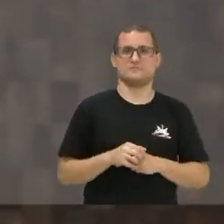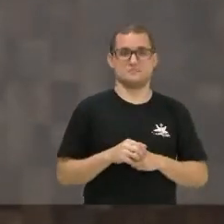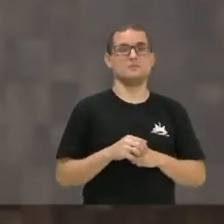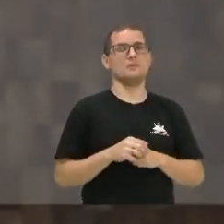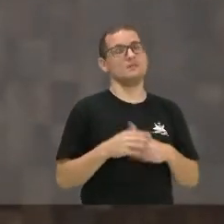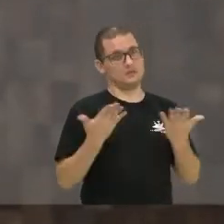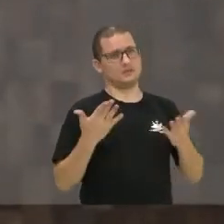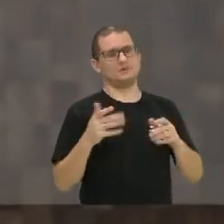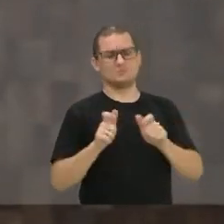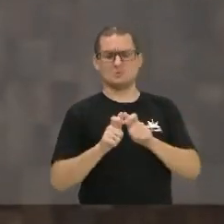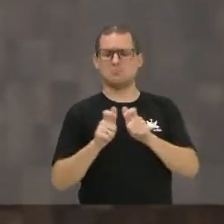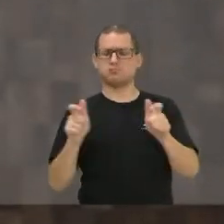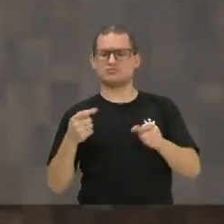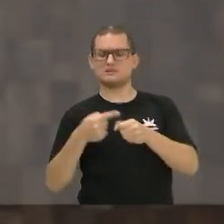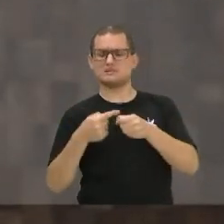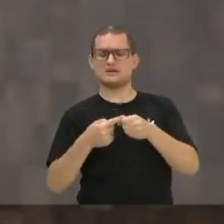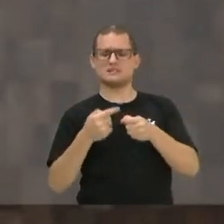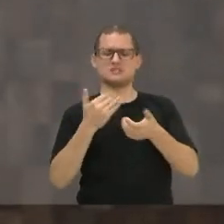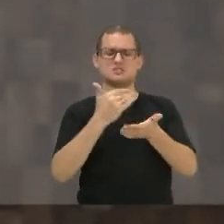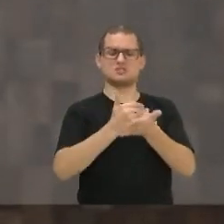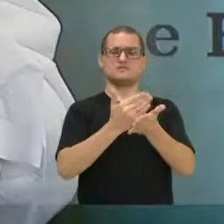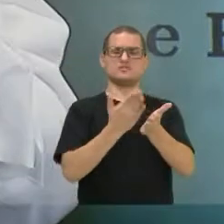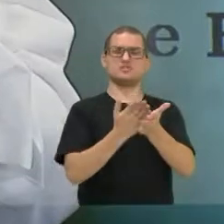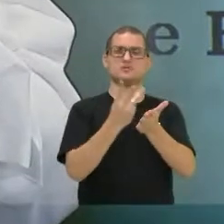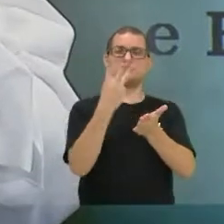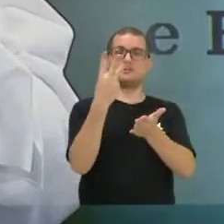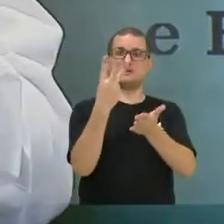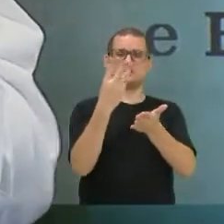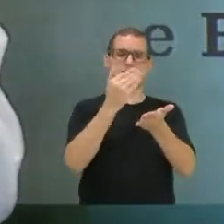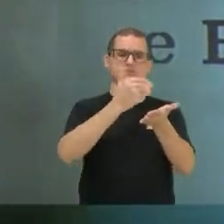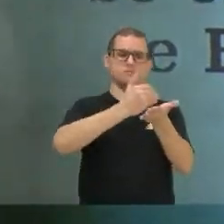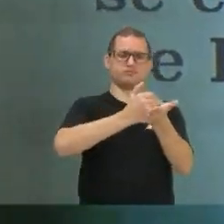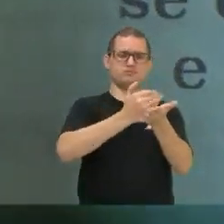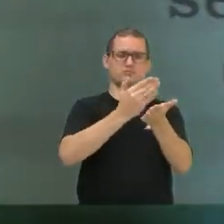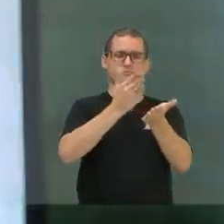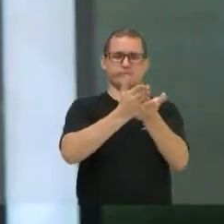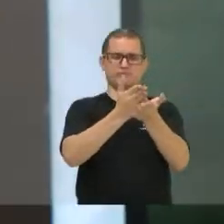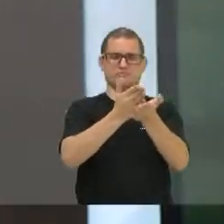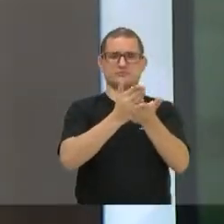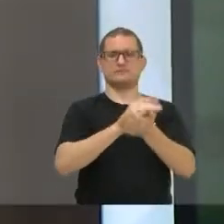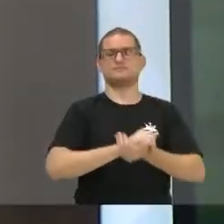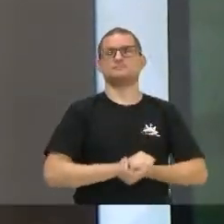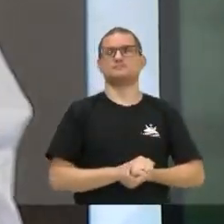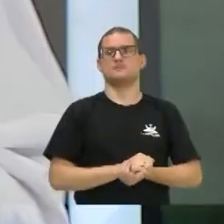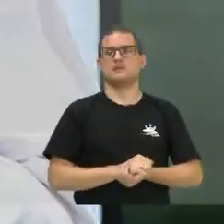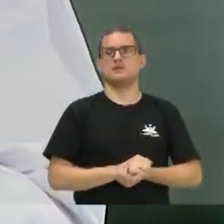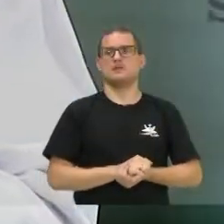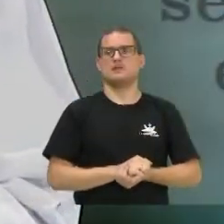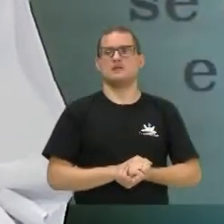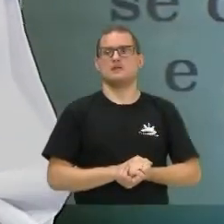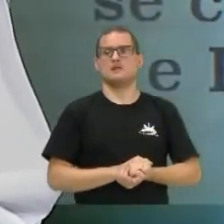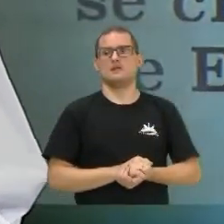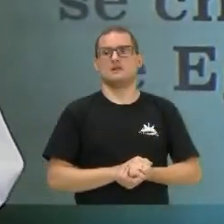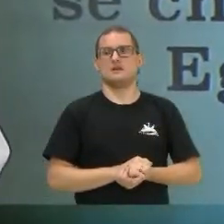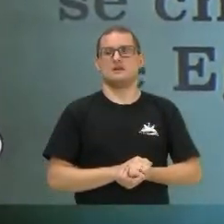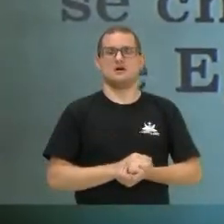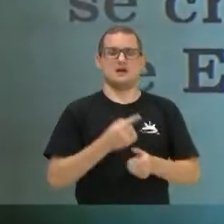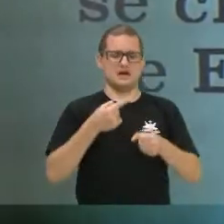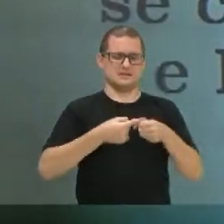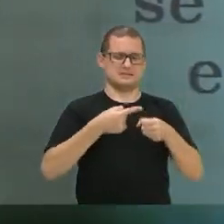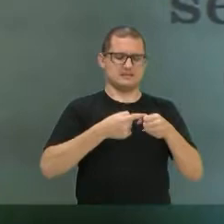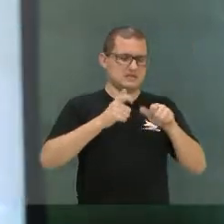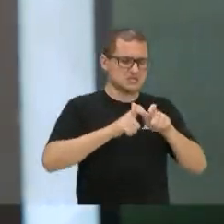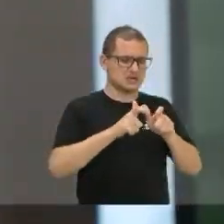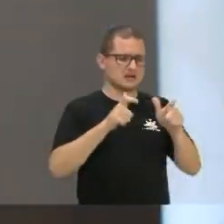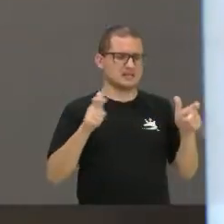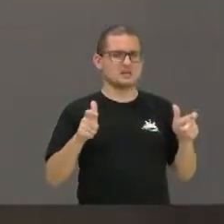grande cidade se dividiu em três partes que é uma referência a babilónia a grande cidade é sempre